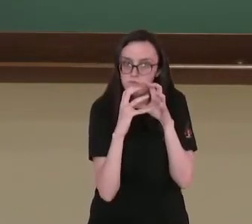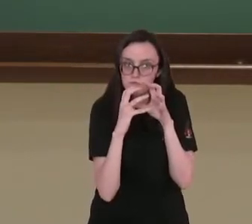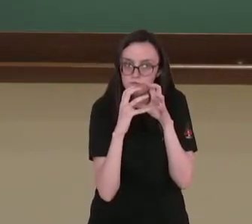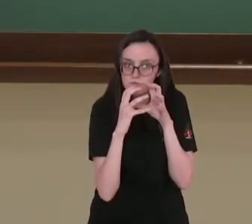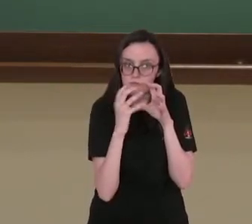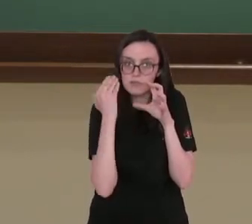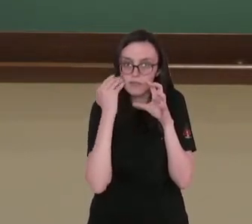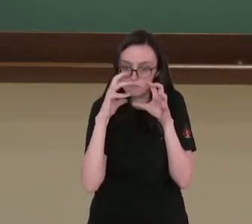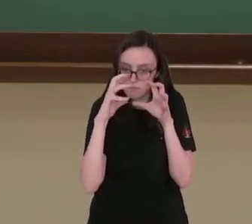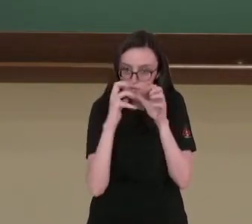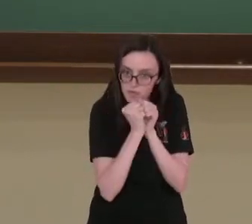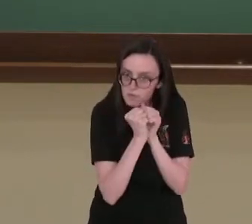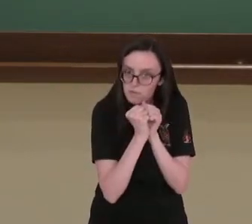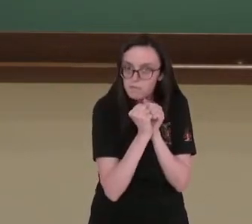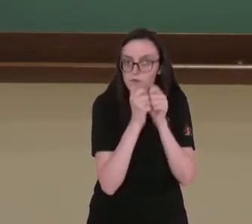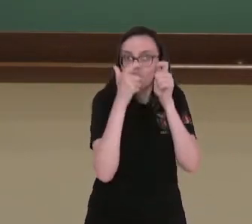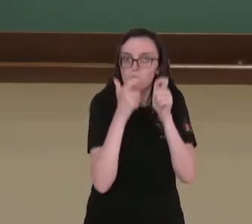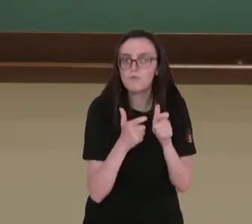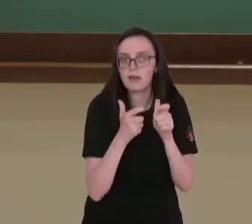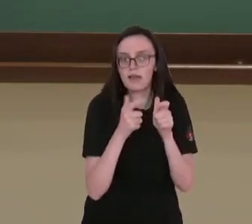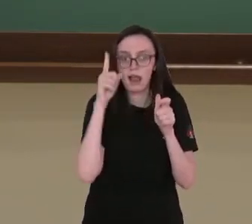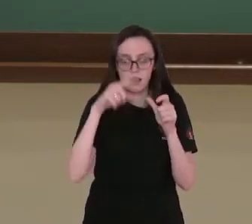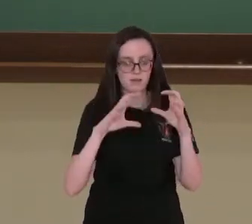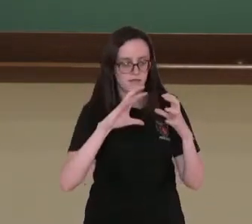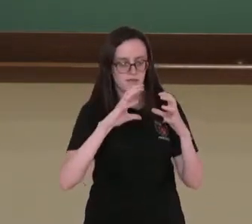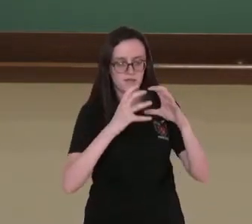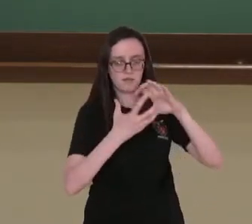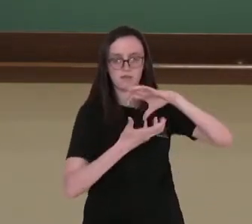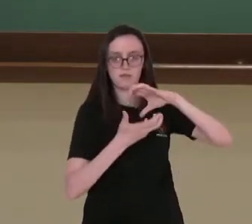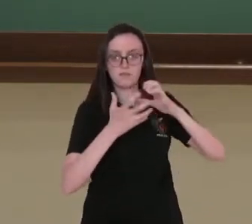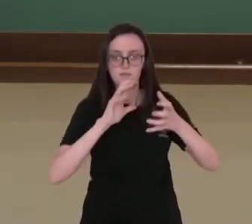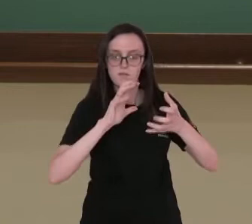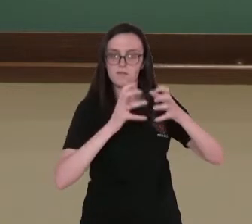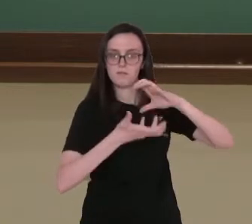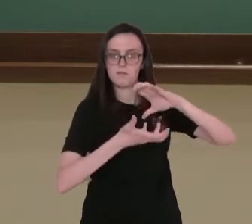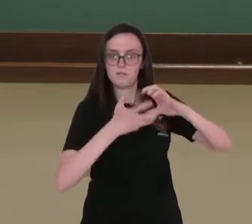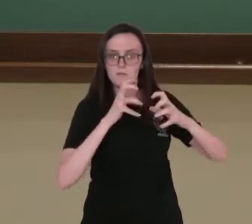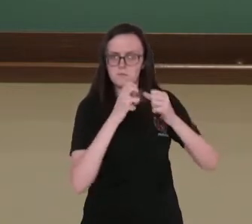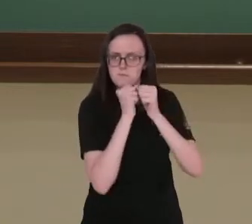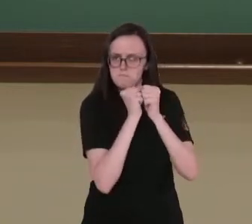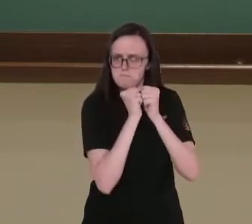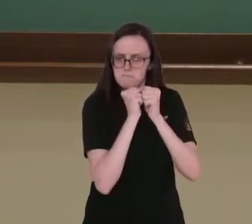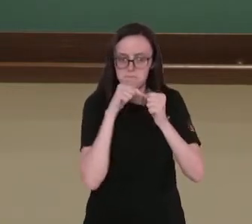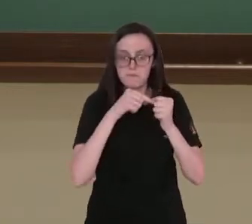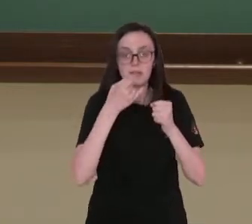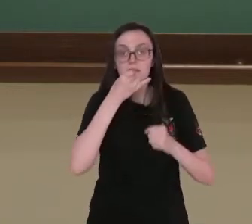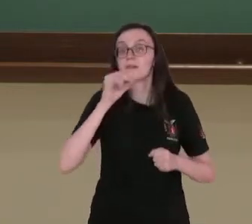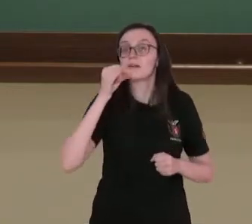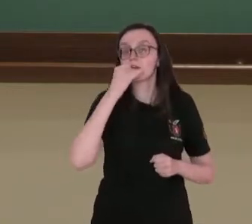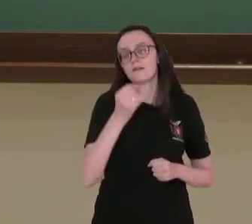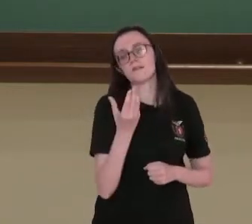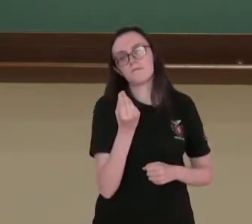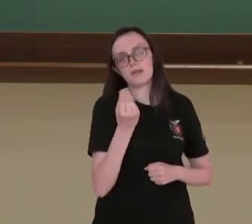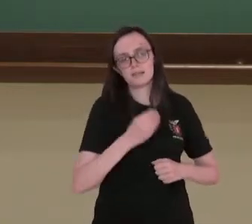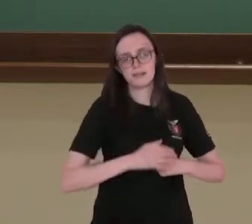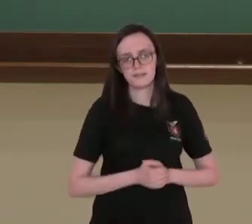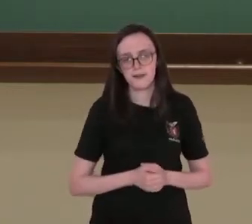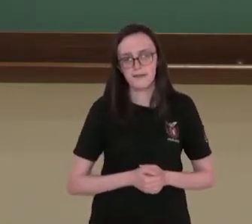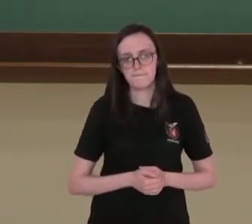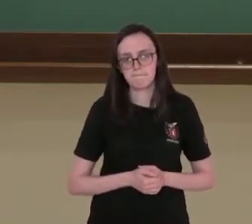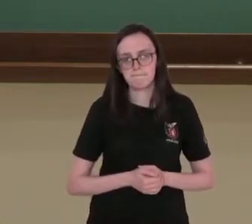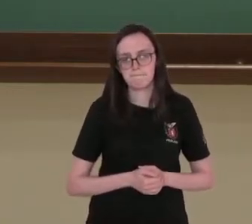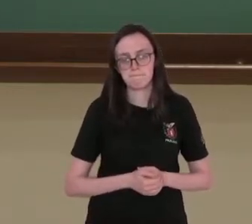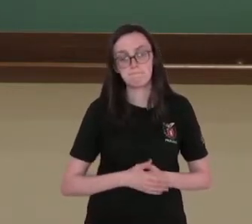grudado em uma pequena esfera extremamente densa, muita energia. Galera, e